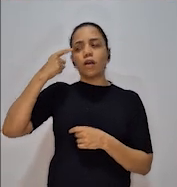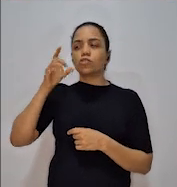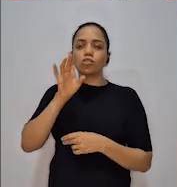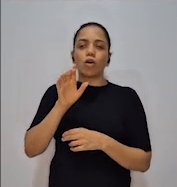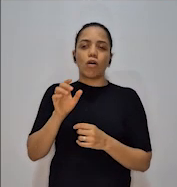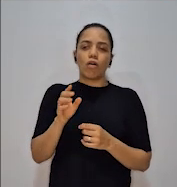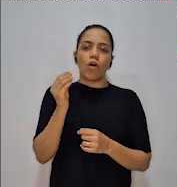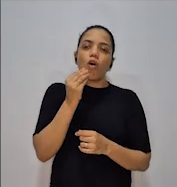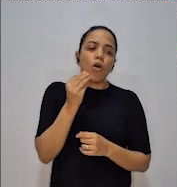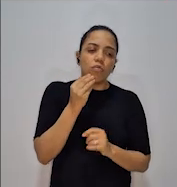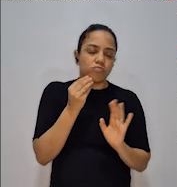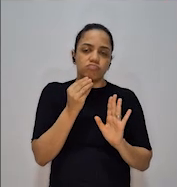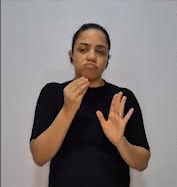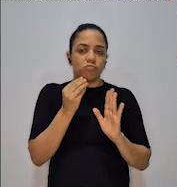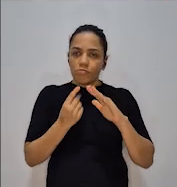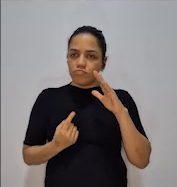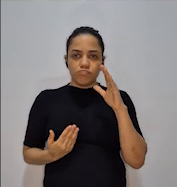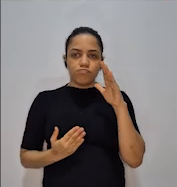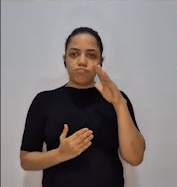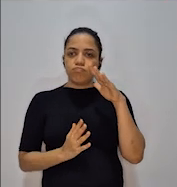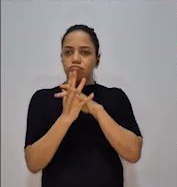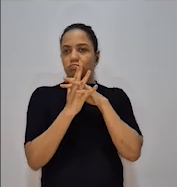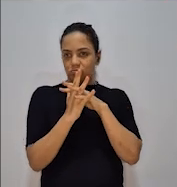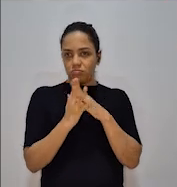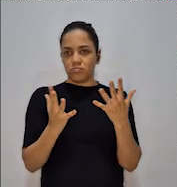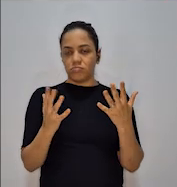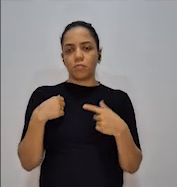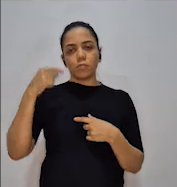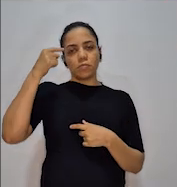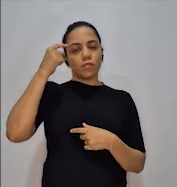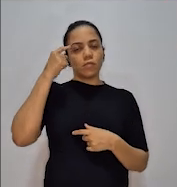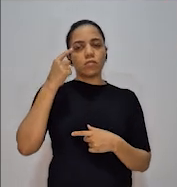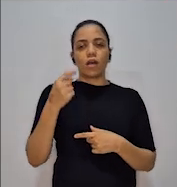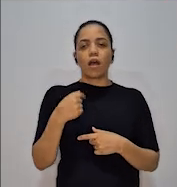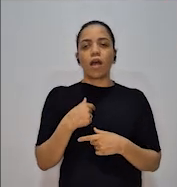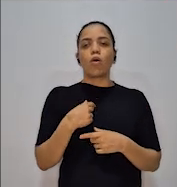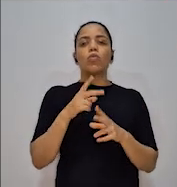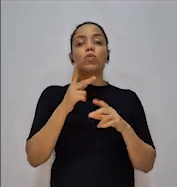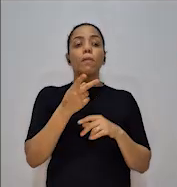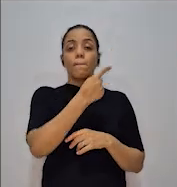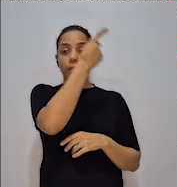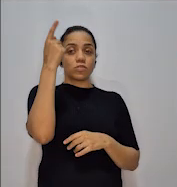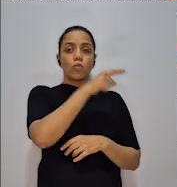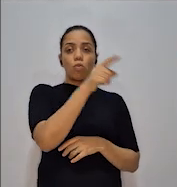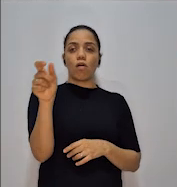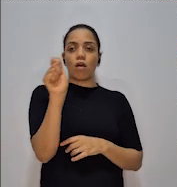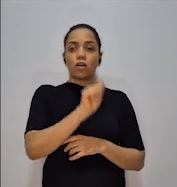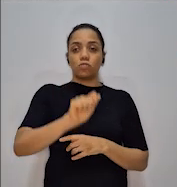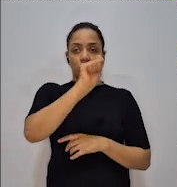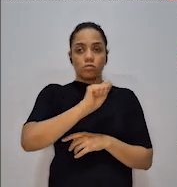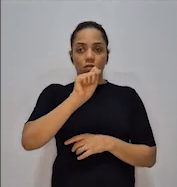na verdade, também trabalhar muito com demandas dos nossos associados, né?